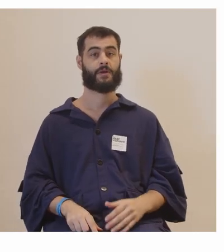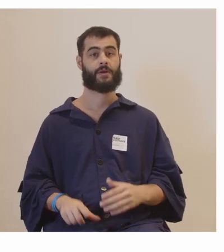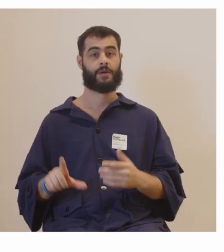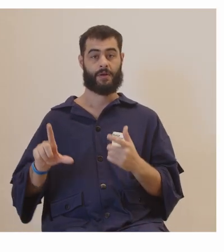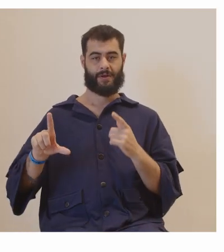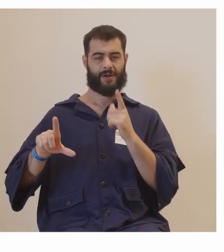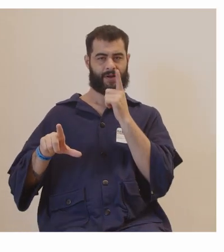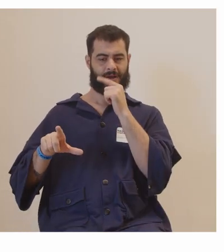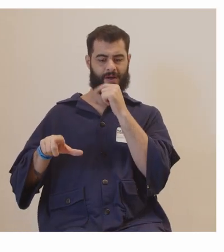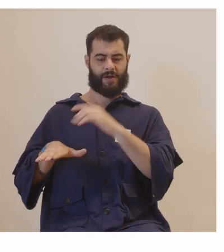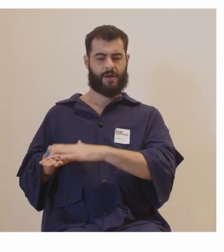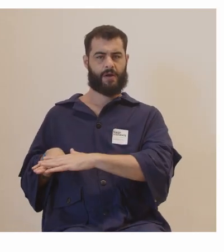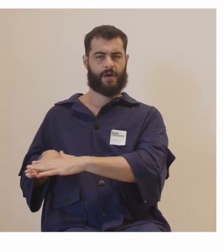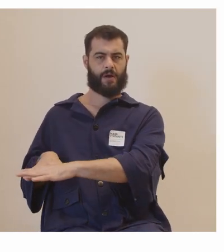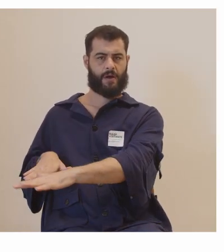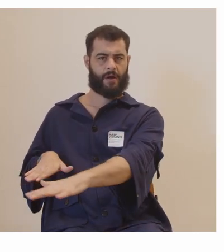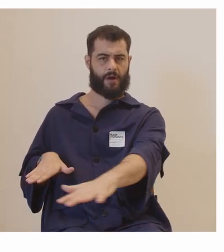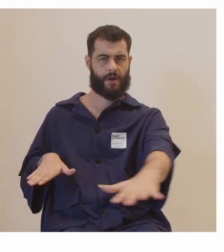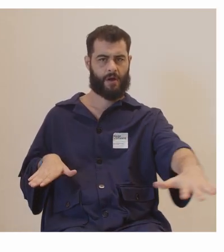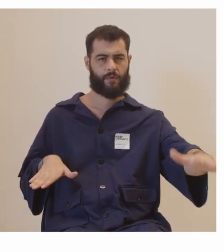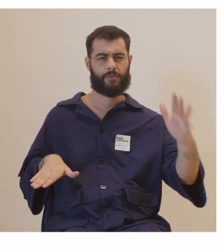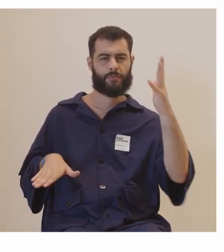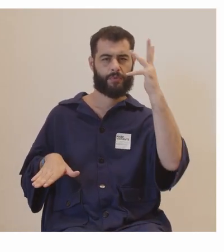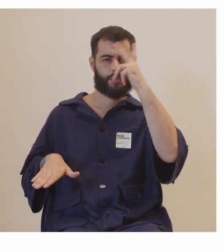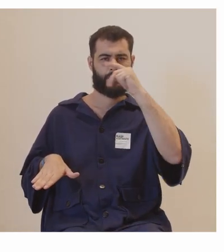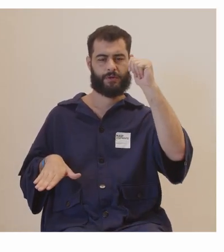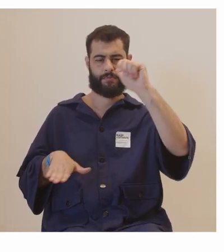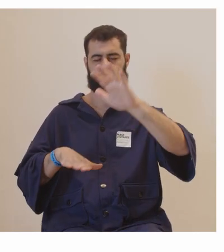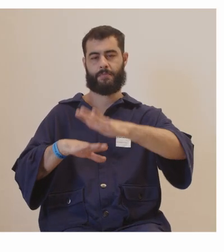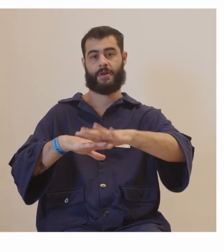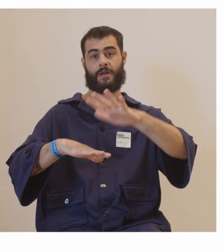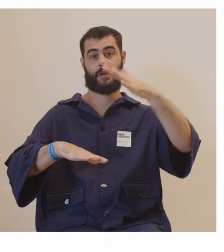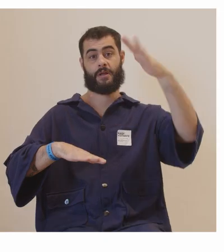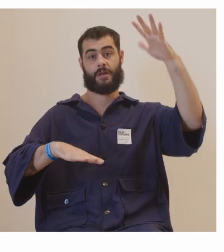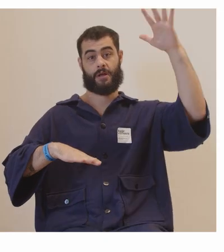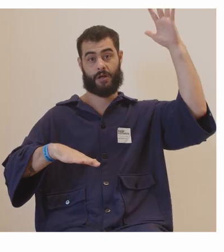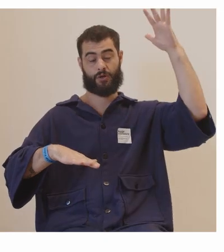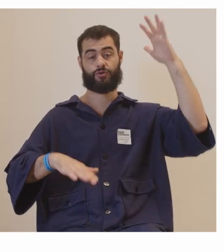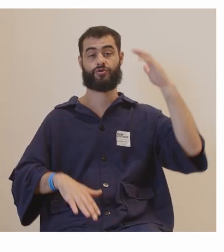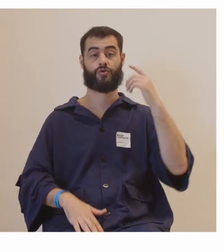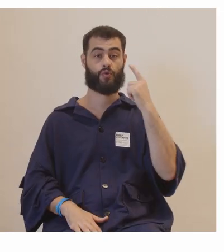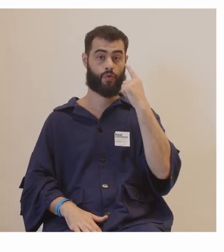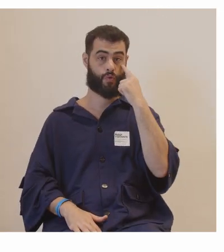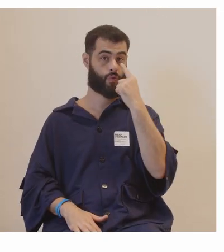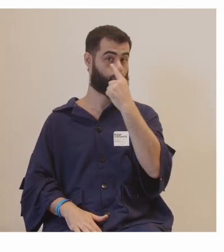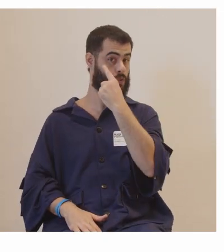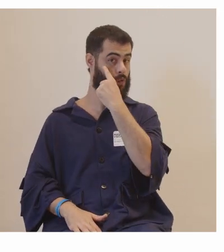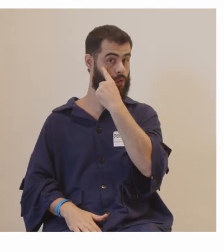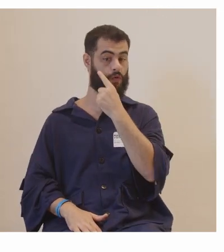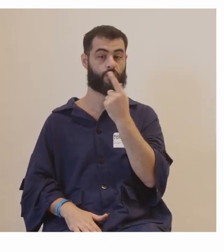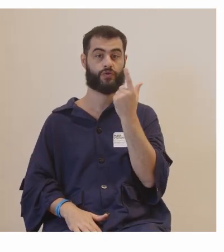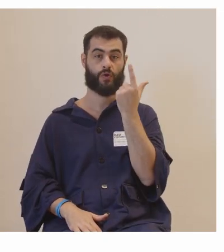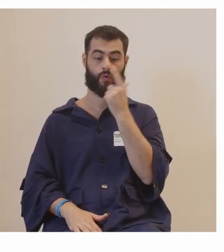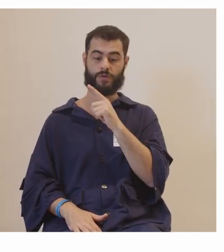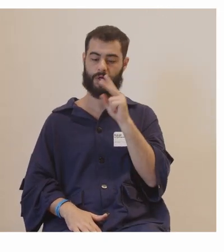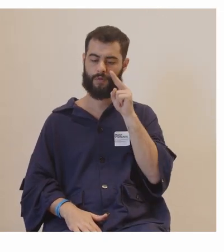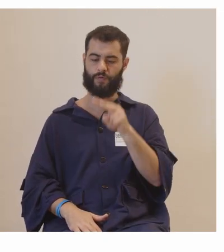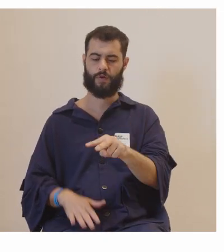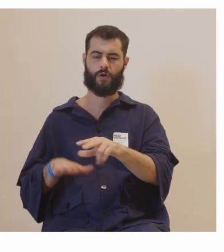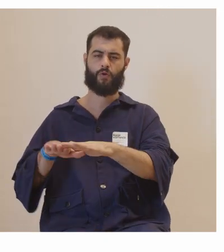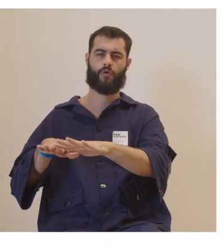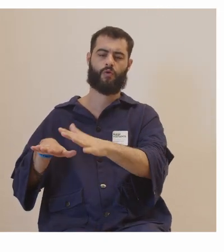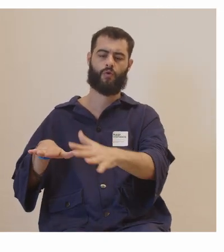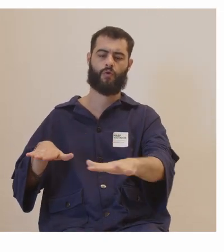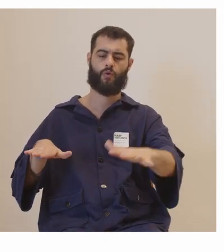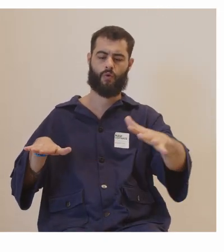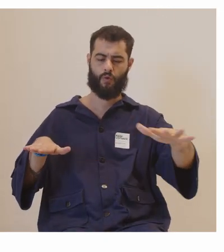água, superfície brilhante, espelhada, corrente, o olho, pouco a pouco, afunda no frescor da onda e descobre,